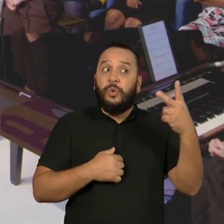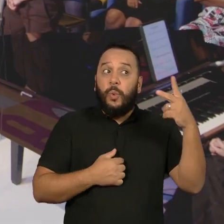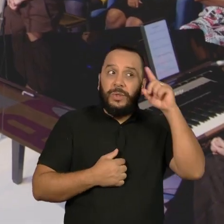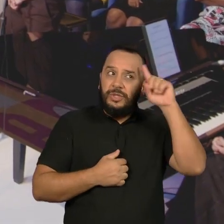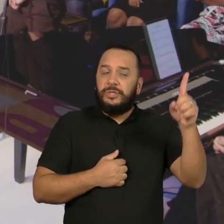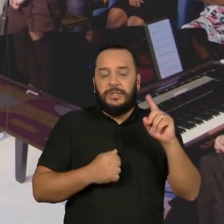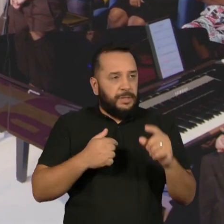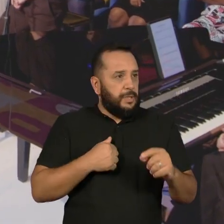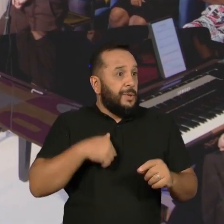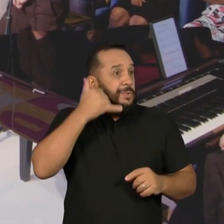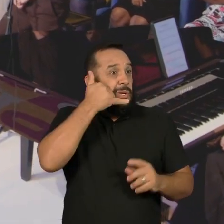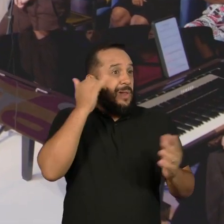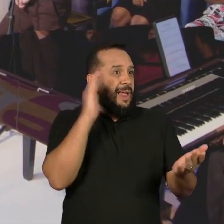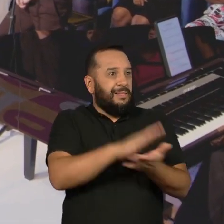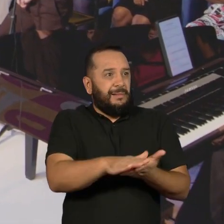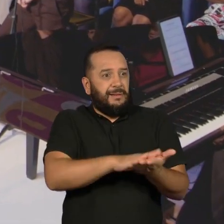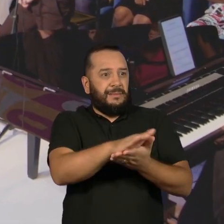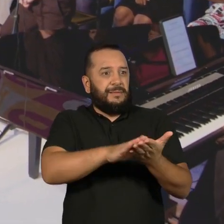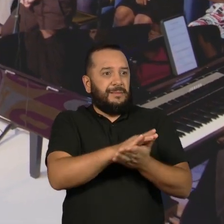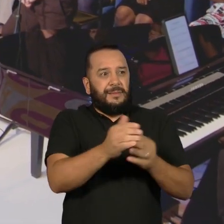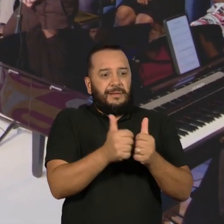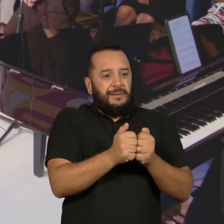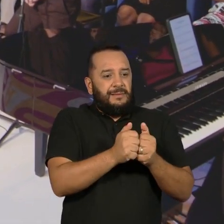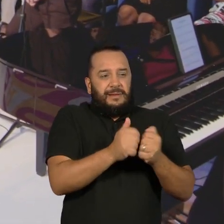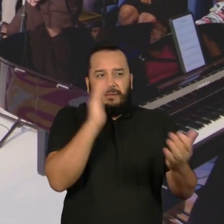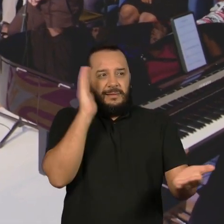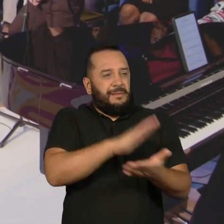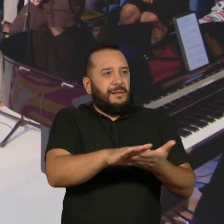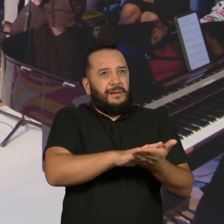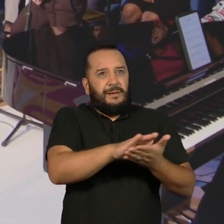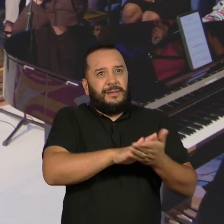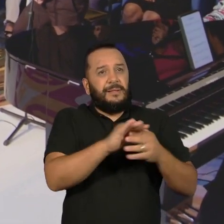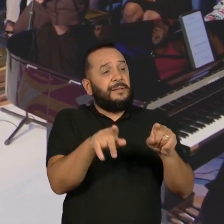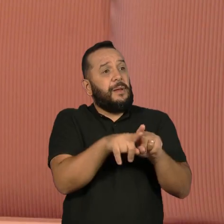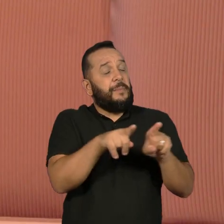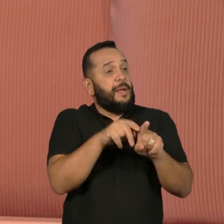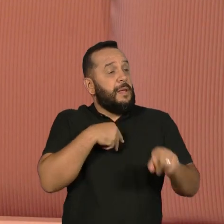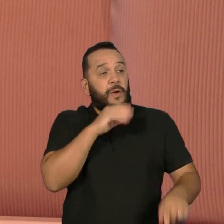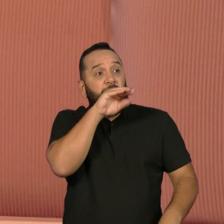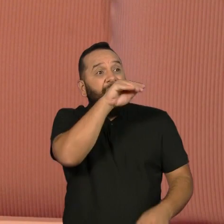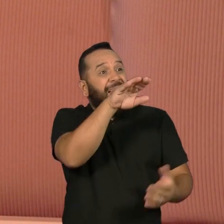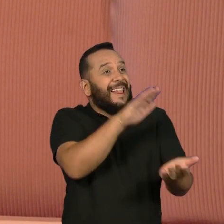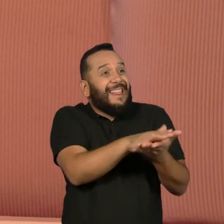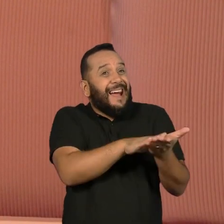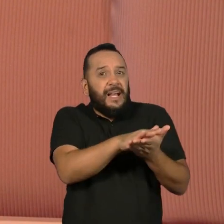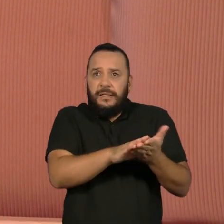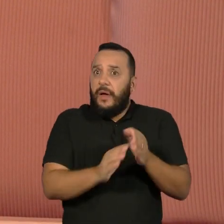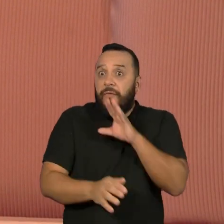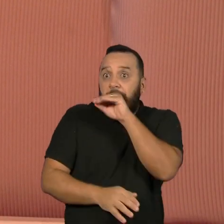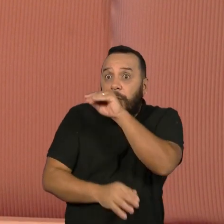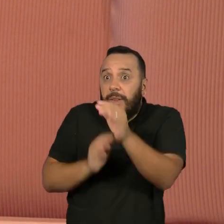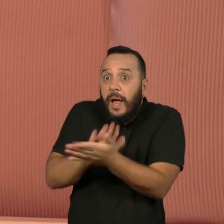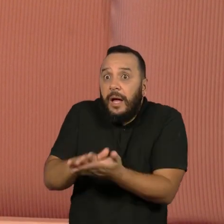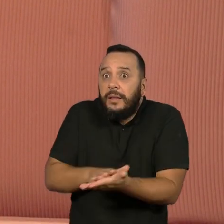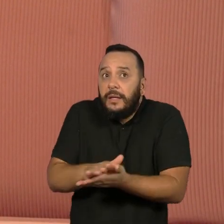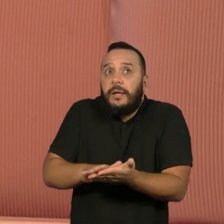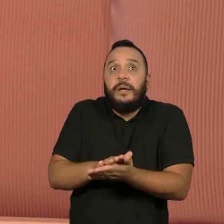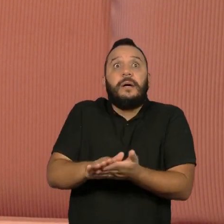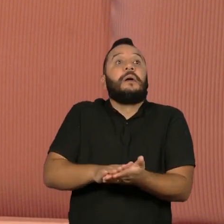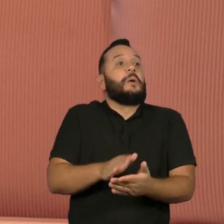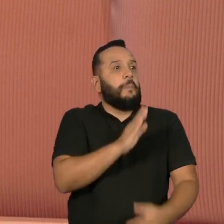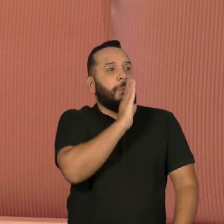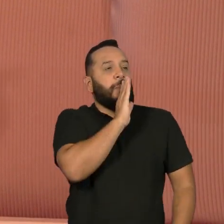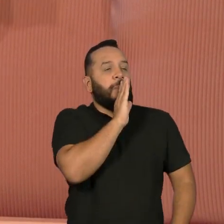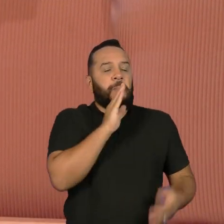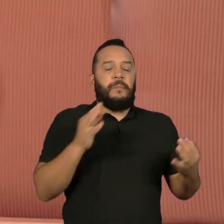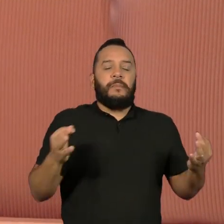que sai. 12 dias sem o celular e sem falar. Sem falar nada? Sem falar André nada, só meditando.